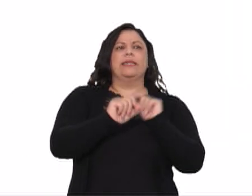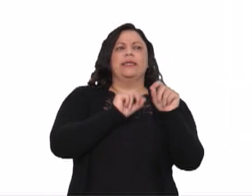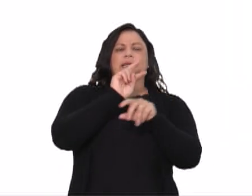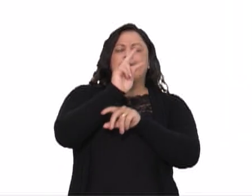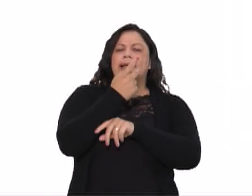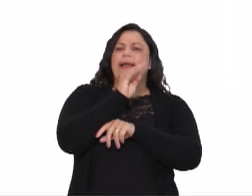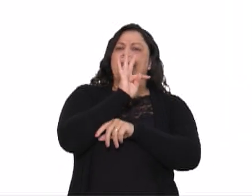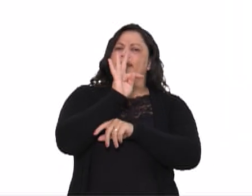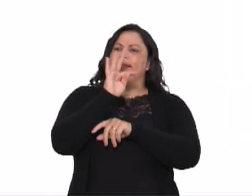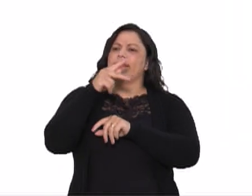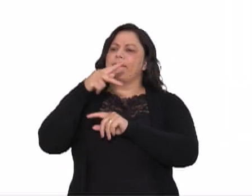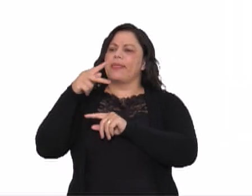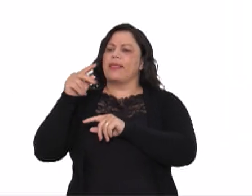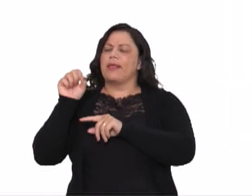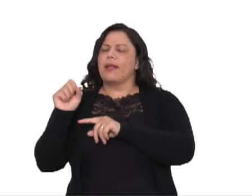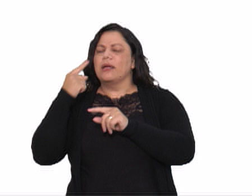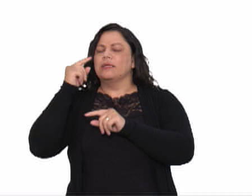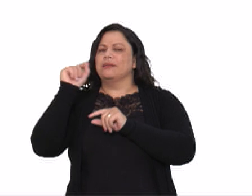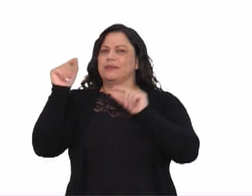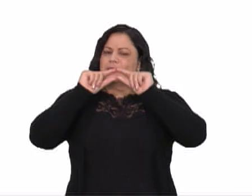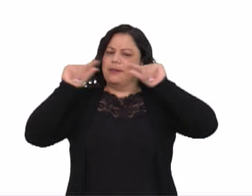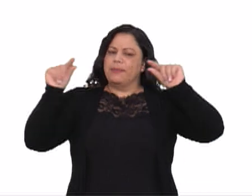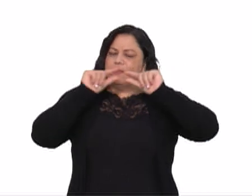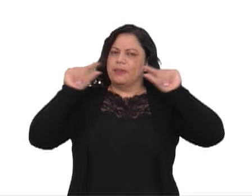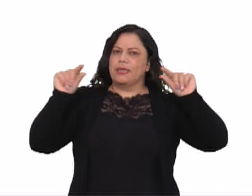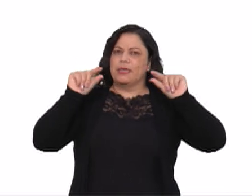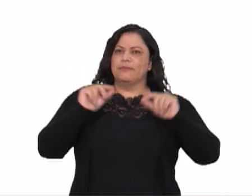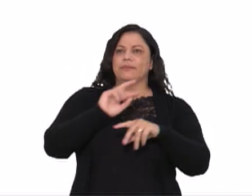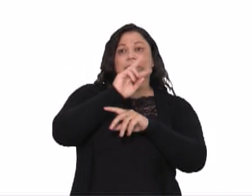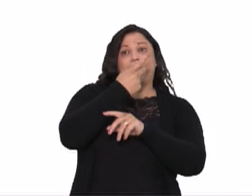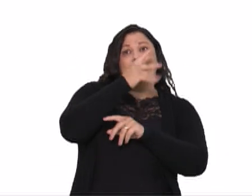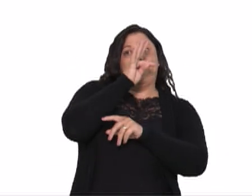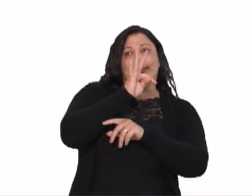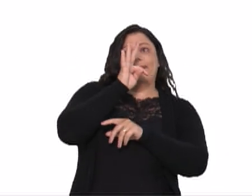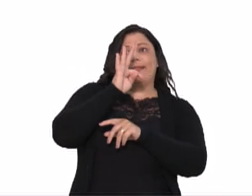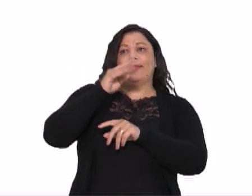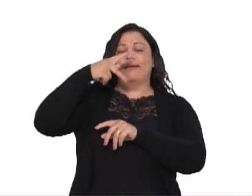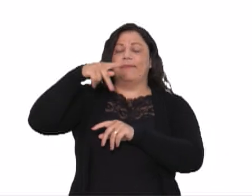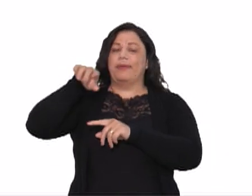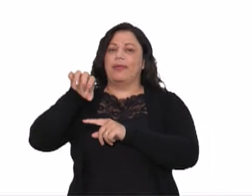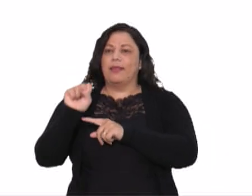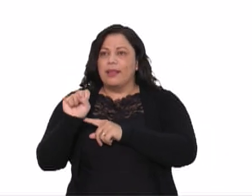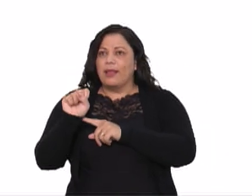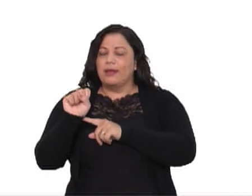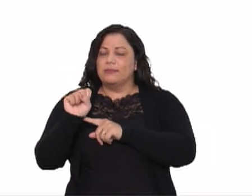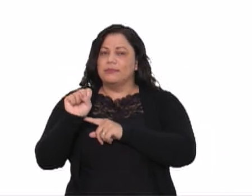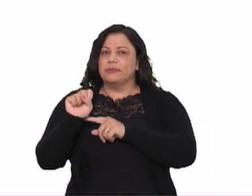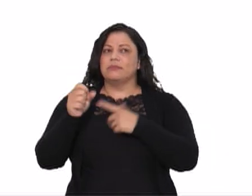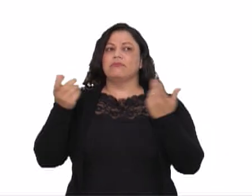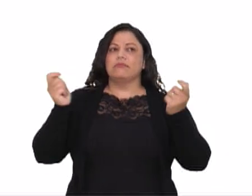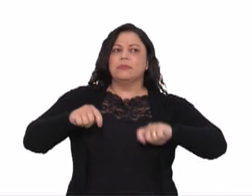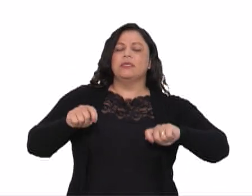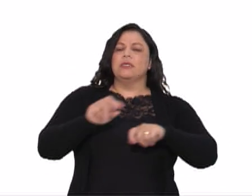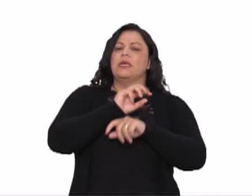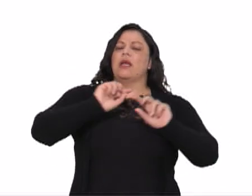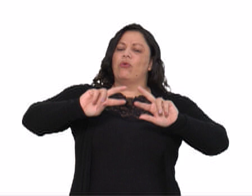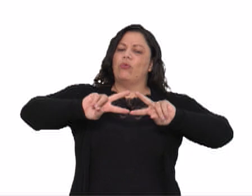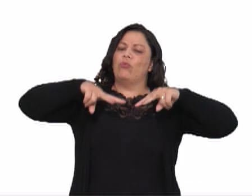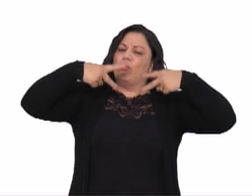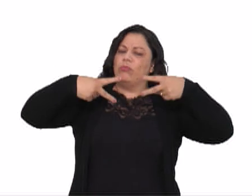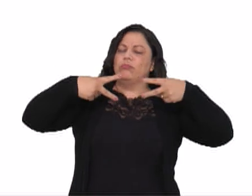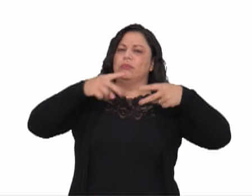endereço eletrônico, desculpa, esse HTTPS aqui, que é o endereço do